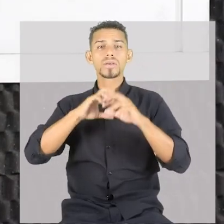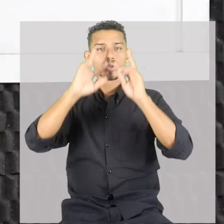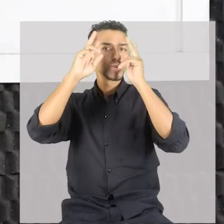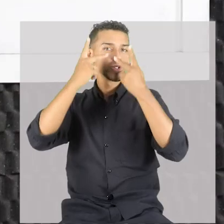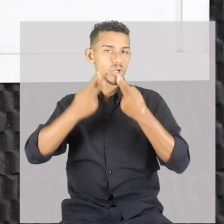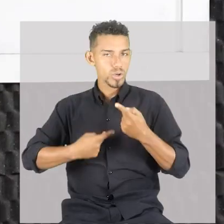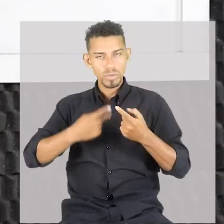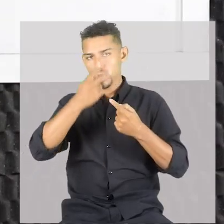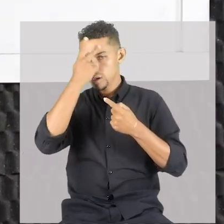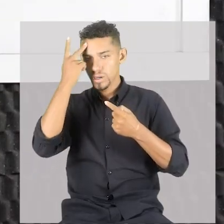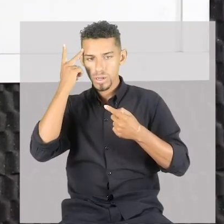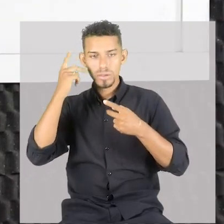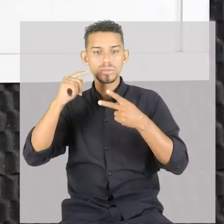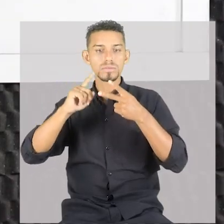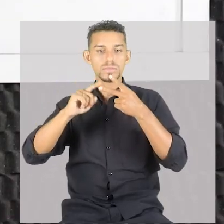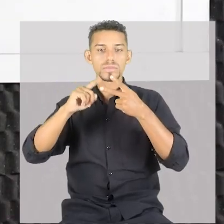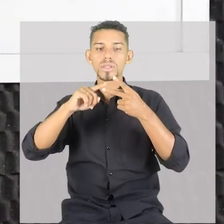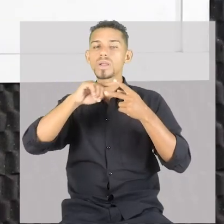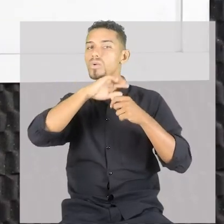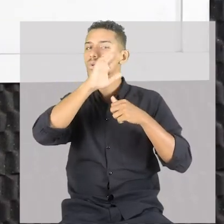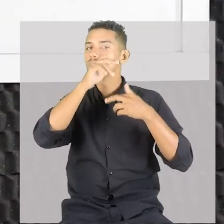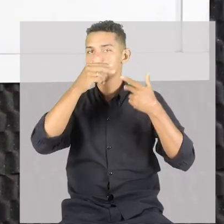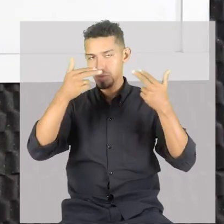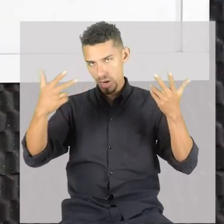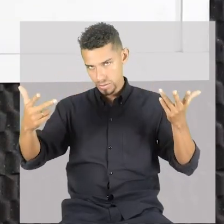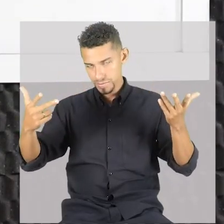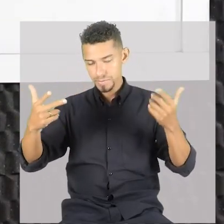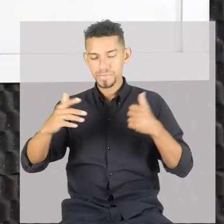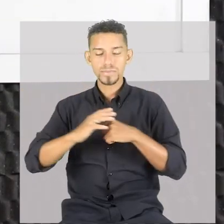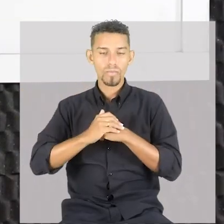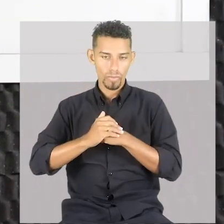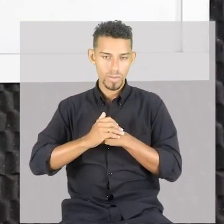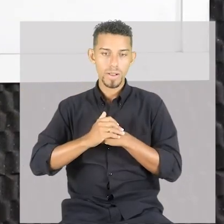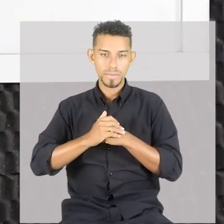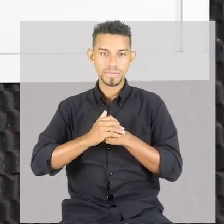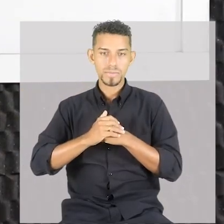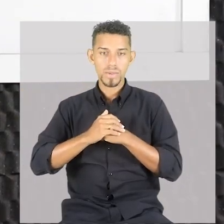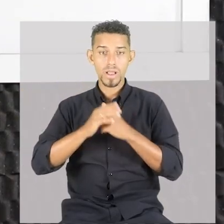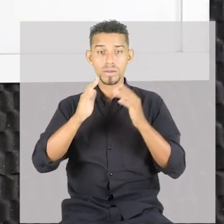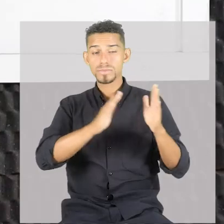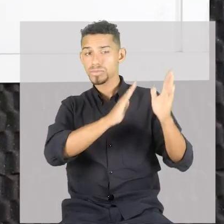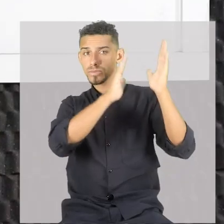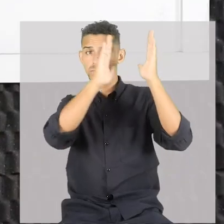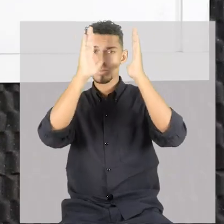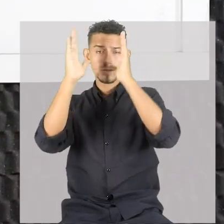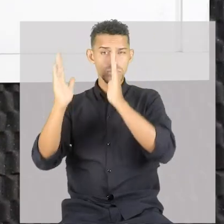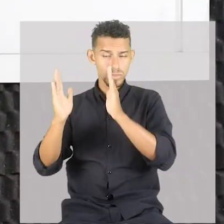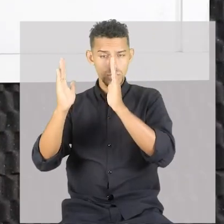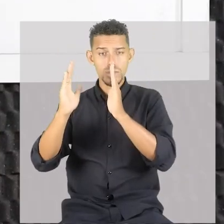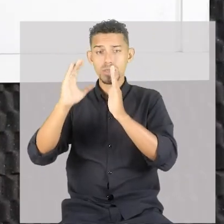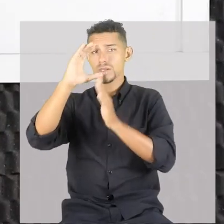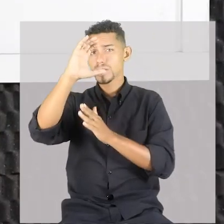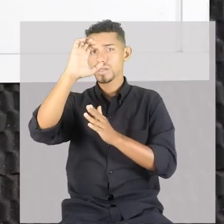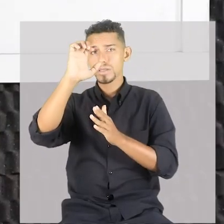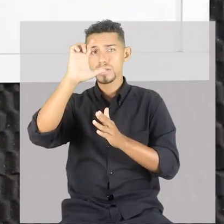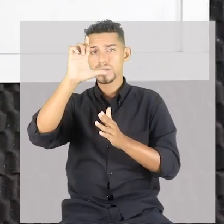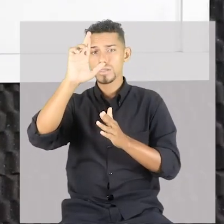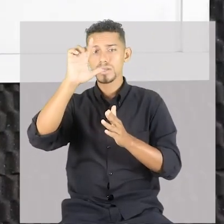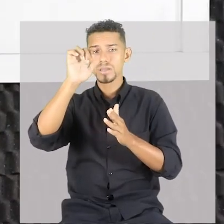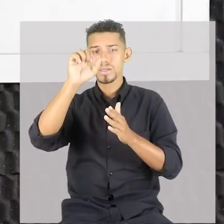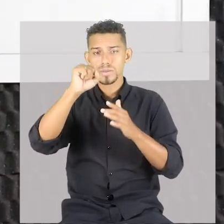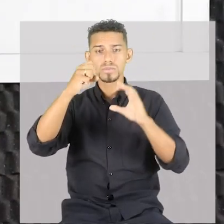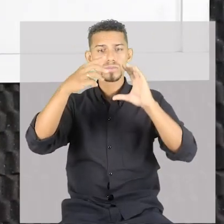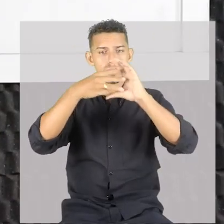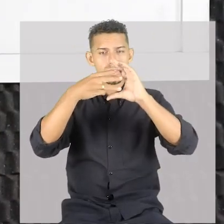né? Então vamos colocar aqui os animais. Na segunda coluna, né, aqui de preenchimento, eu coloquei para você que a gente